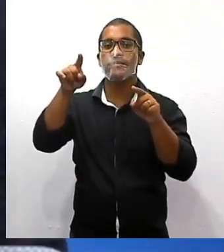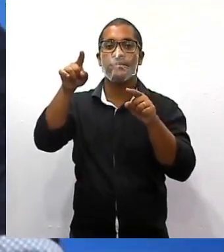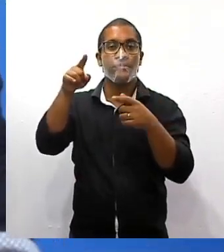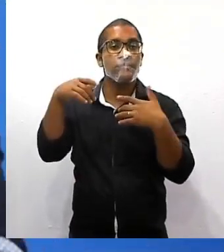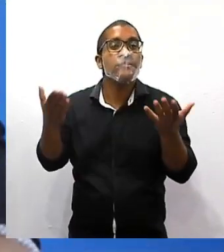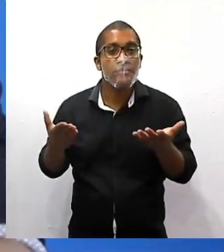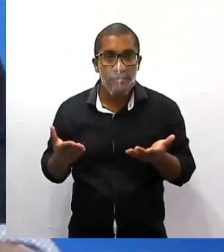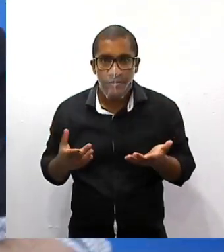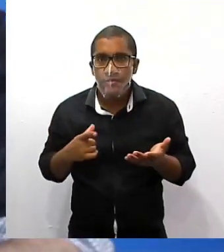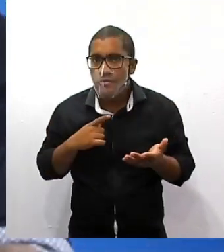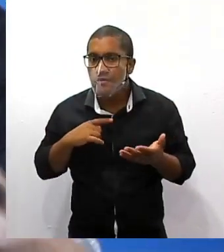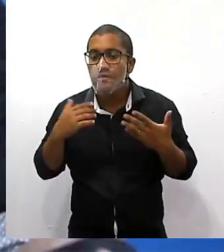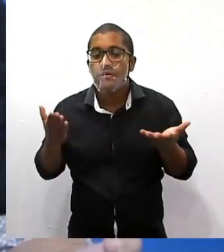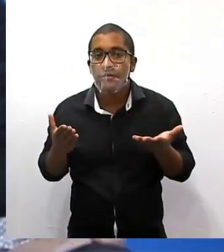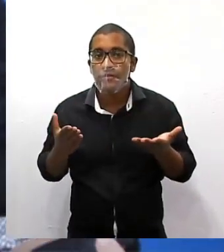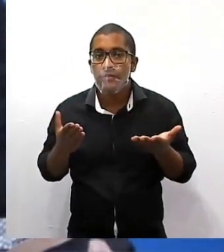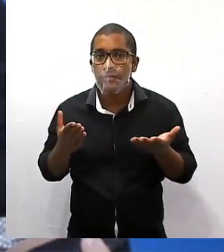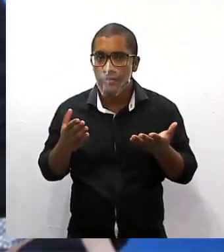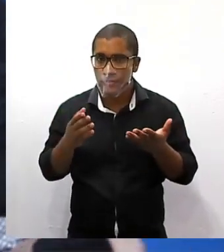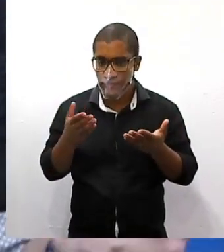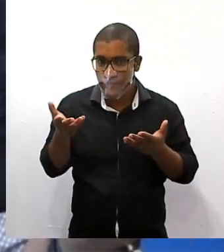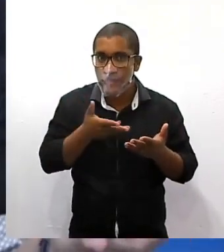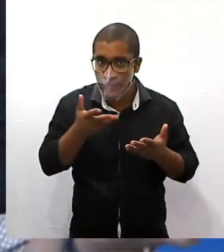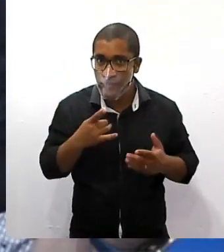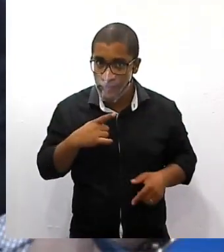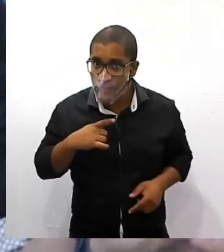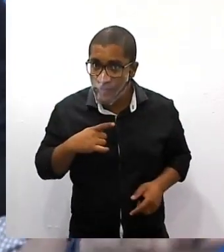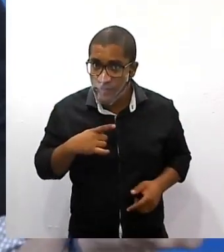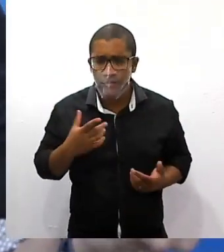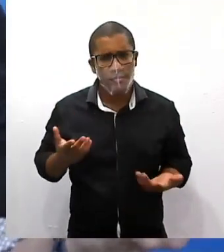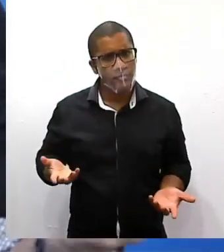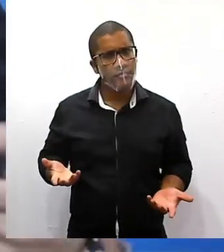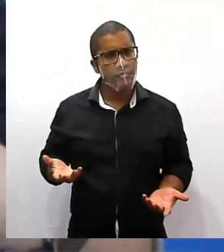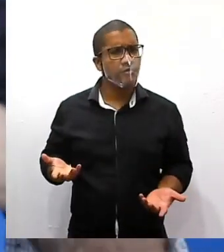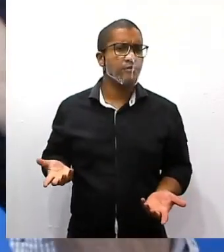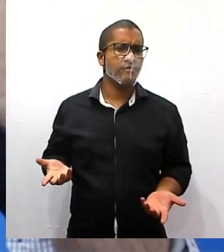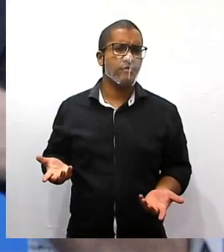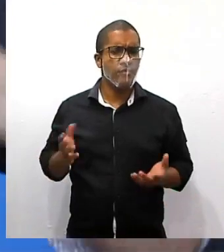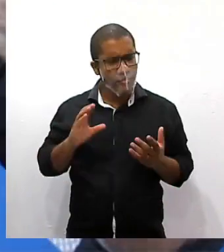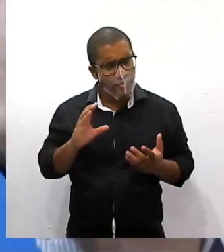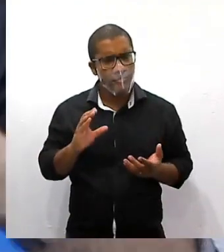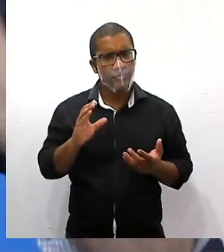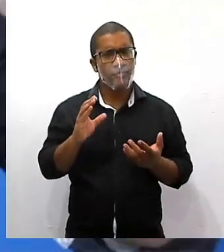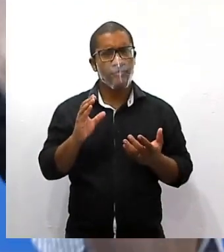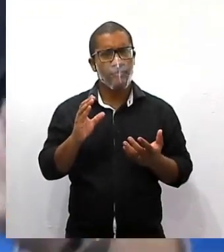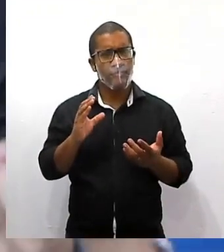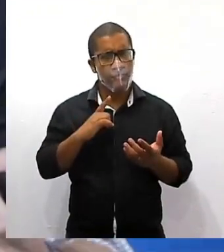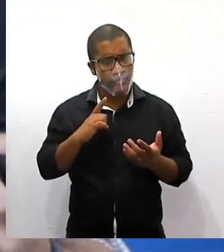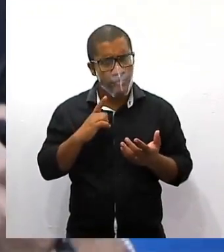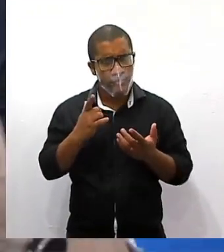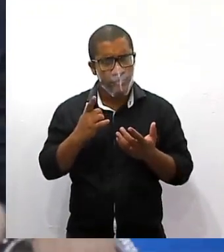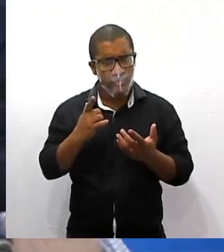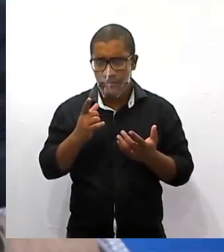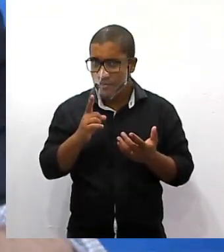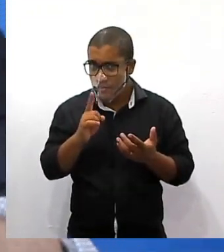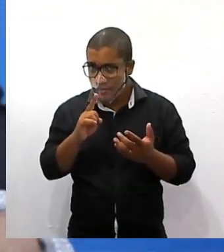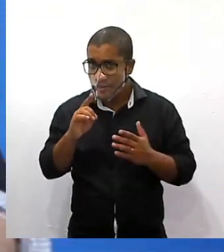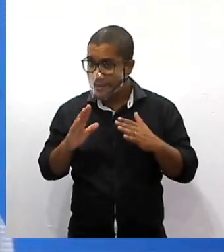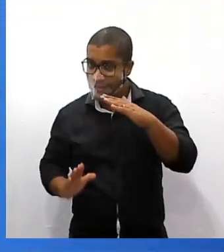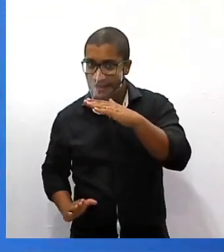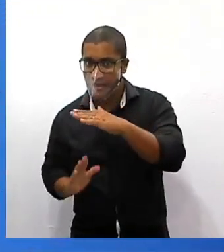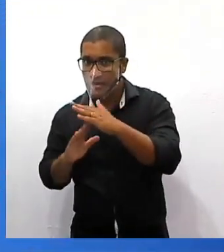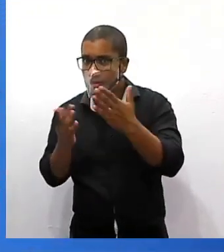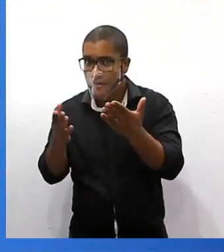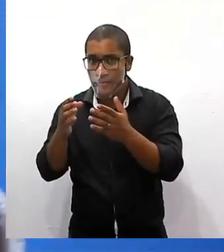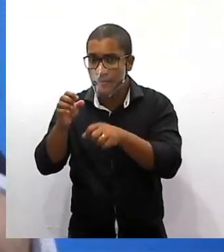é, garoto, quando ele atinge a altura máxima, ele tem velocidade? Falar sério, né? Se ele atingiu a altura máxima, é porque ele parou, então a energia cinética